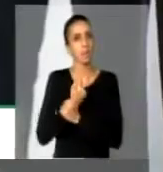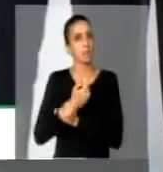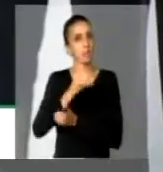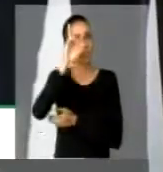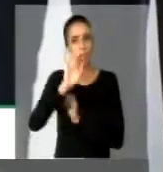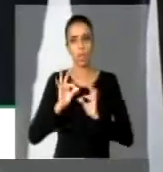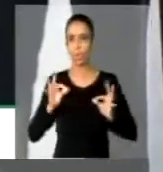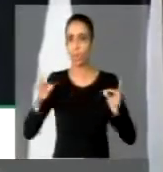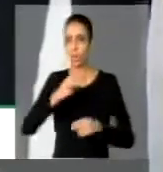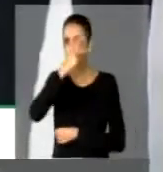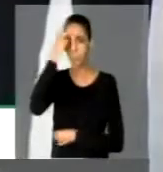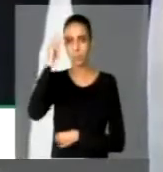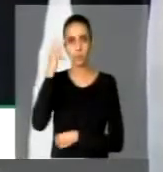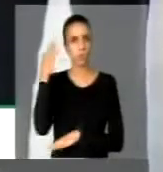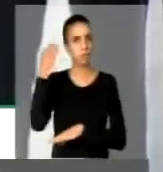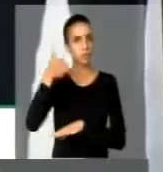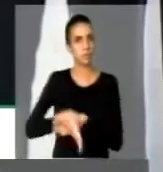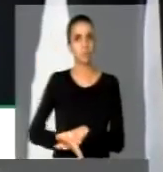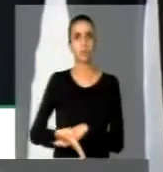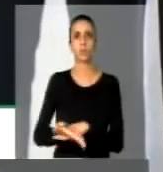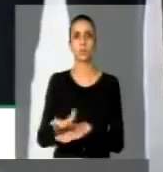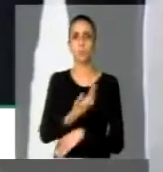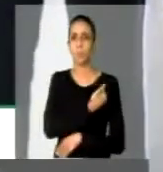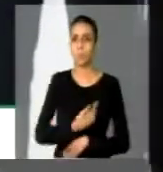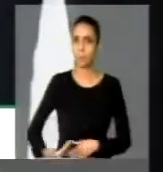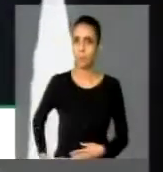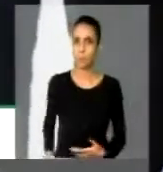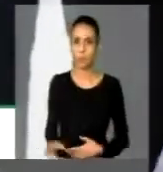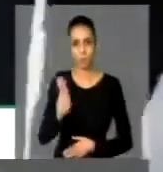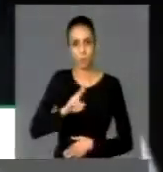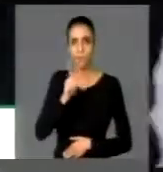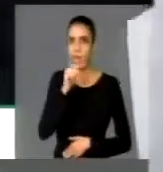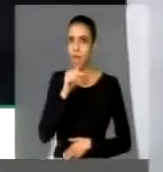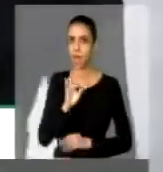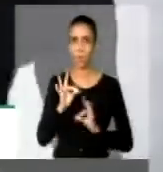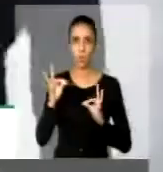acesso público ao abastecimento de água. Muito obrigado, deputado.